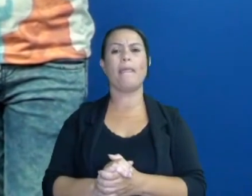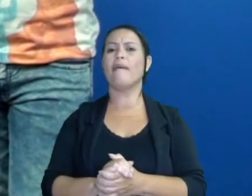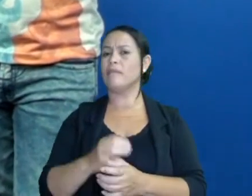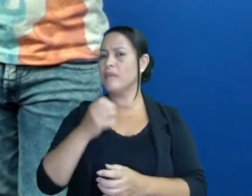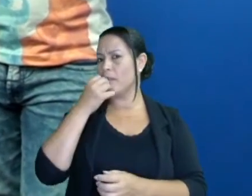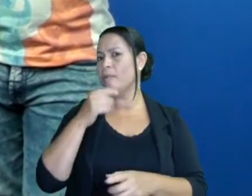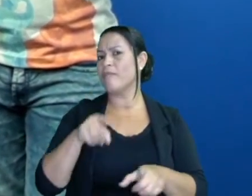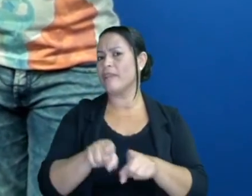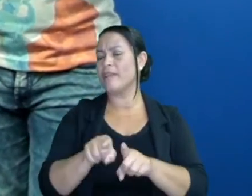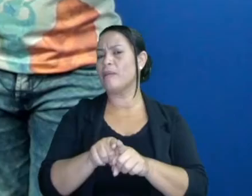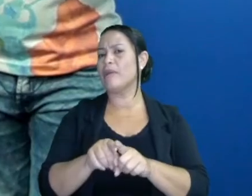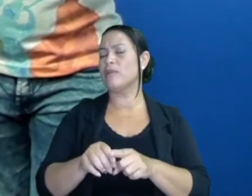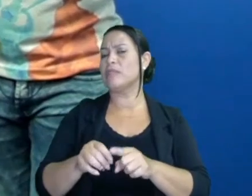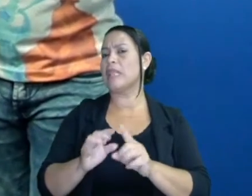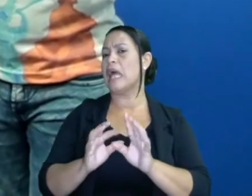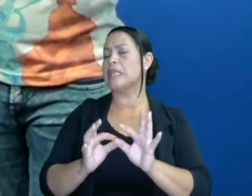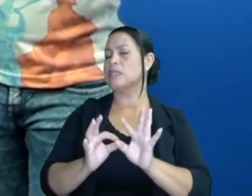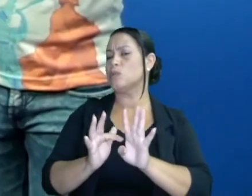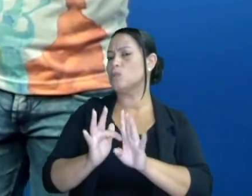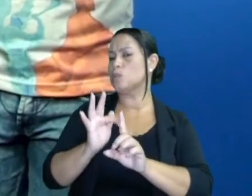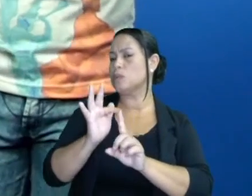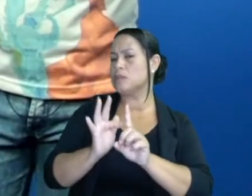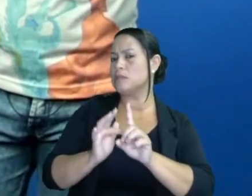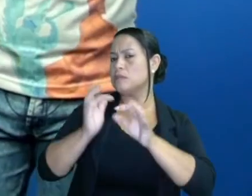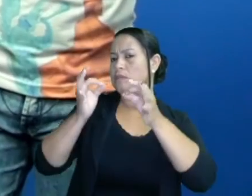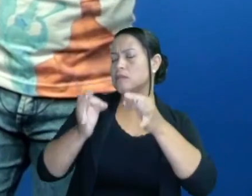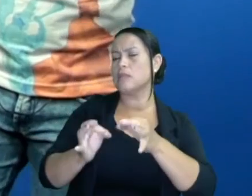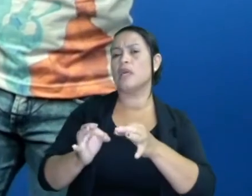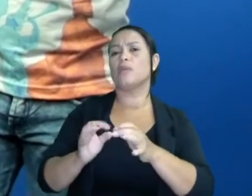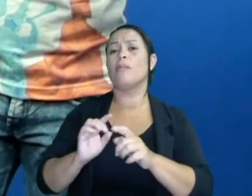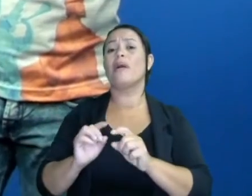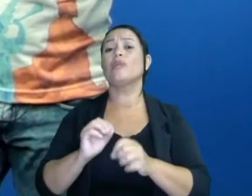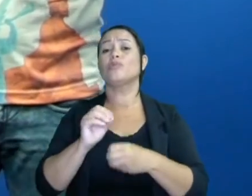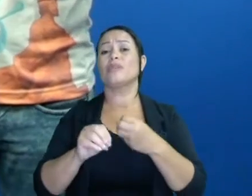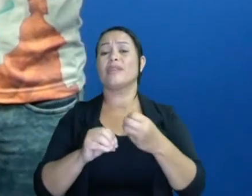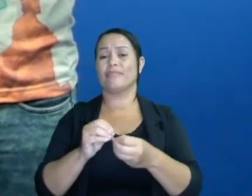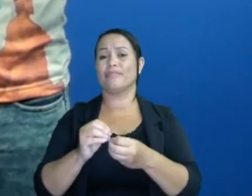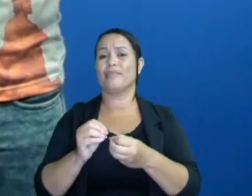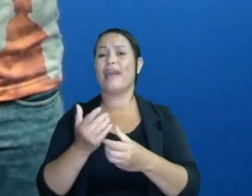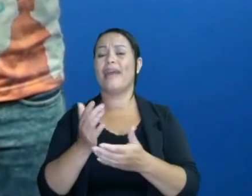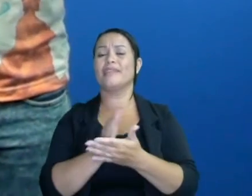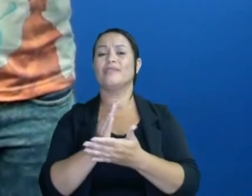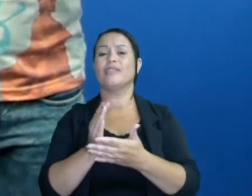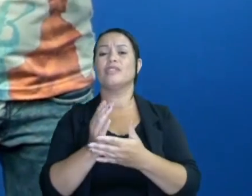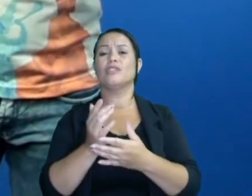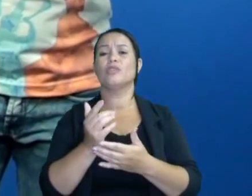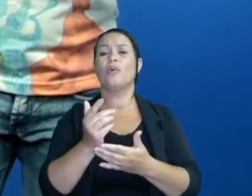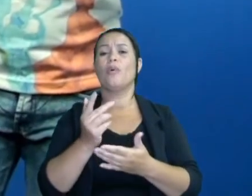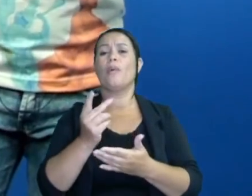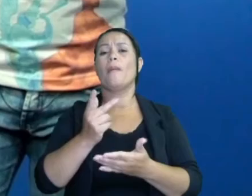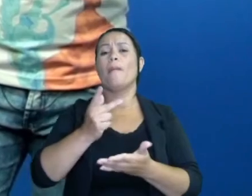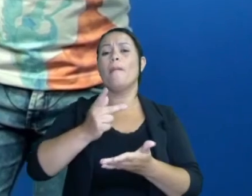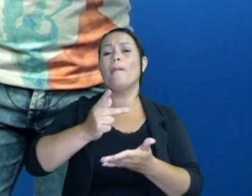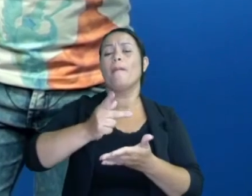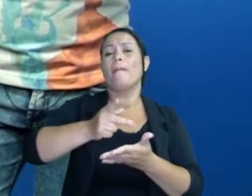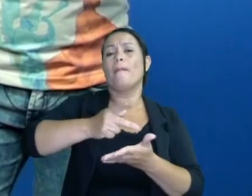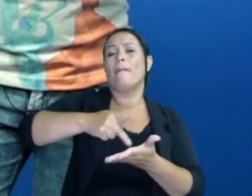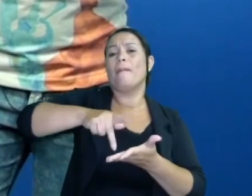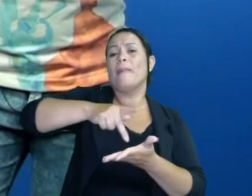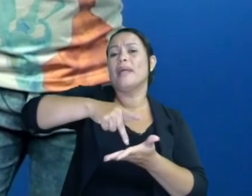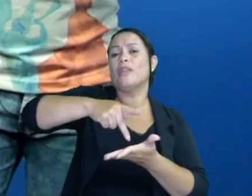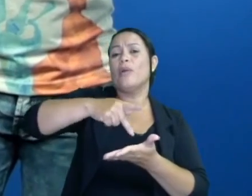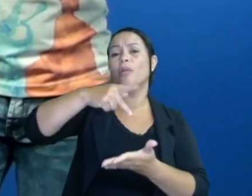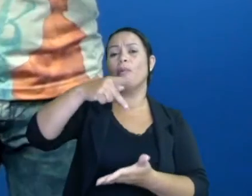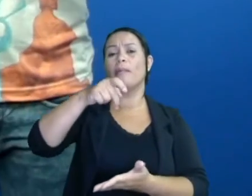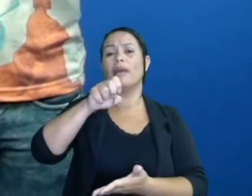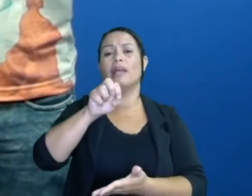legal também. Somente que com os combustíveis fósseis, vindo do petróleo, vindo de diversos